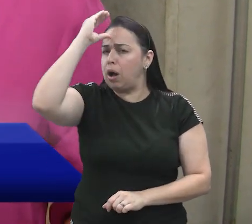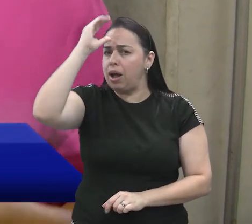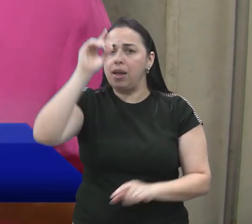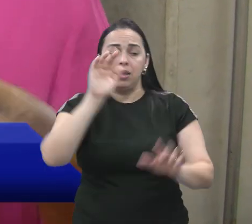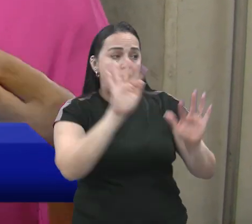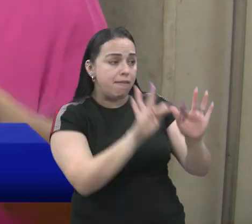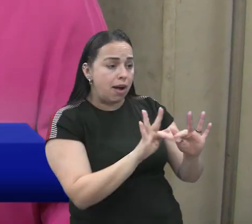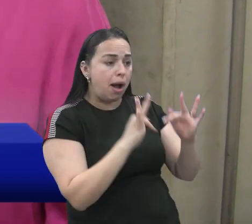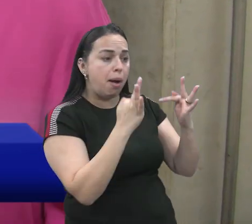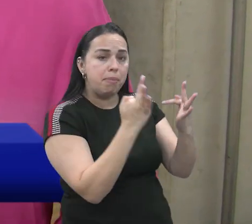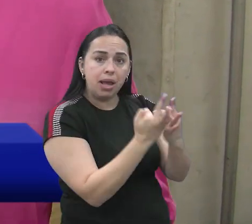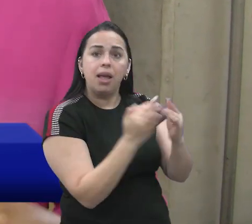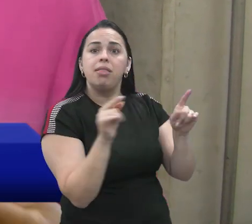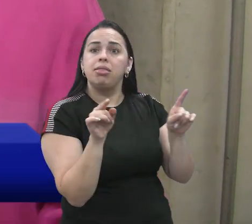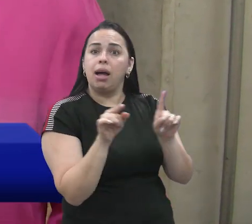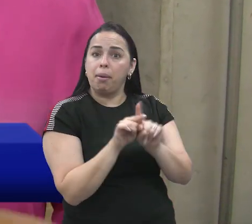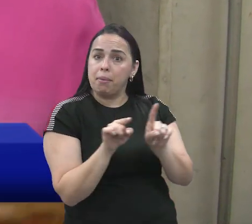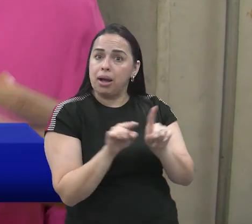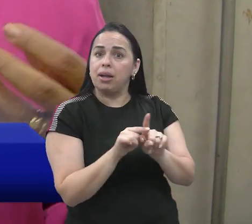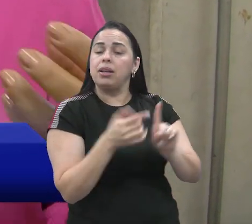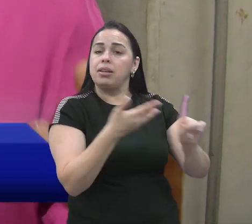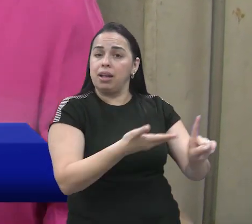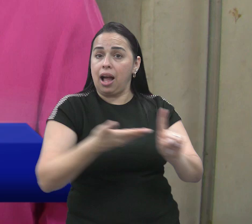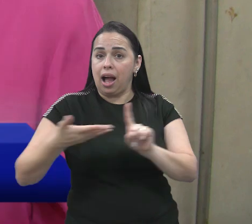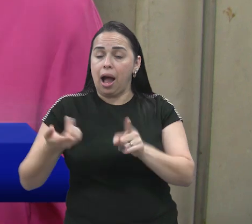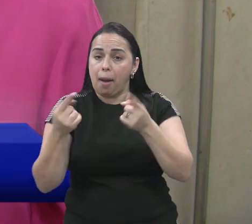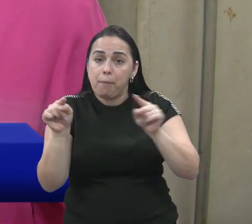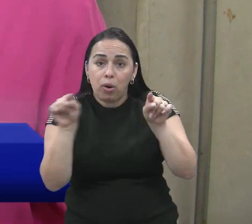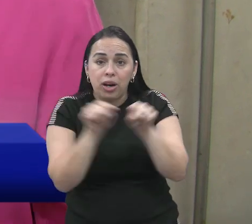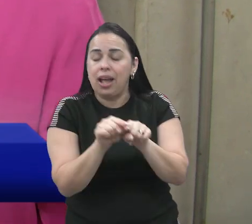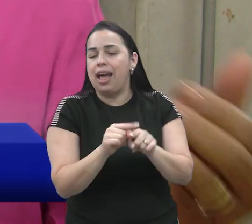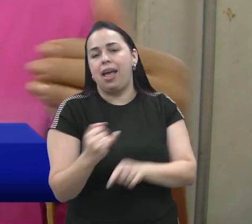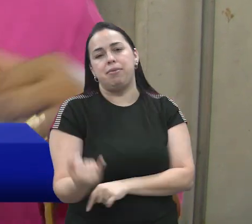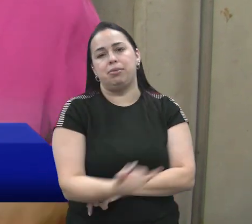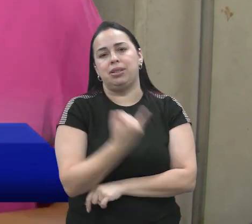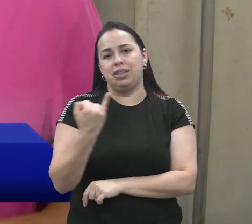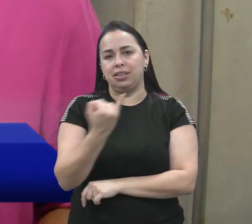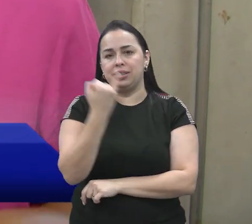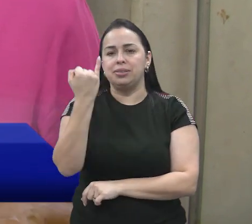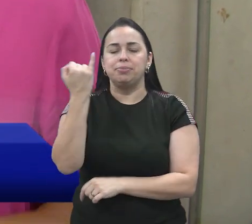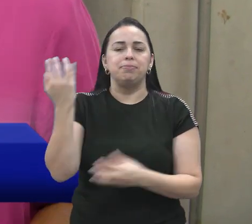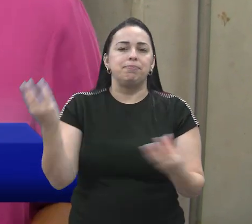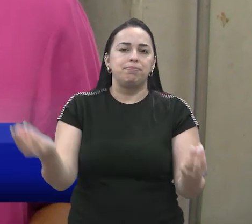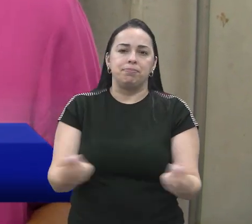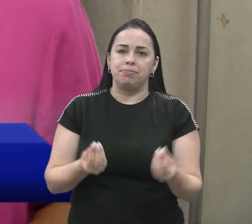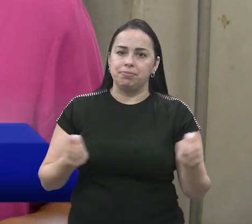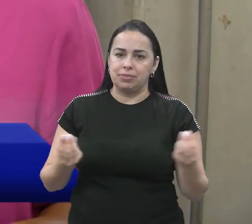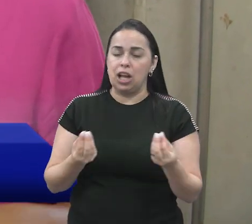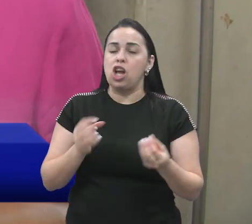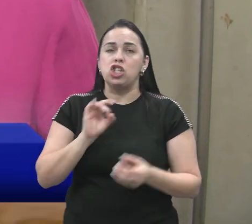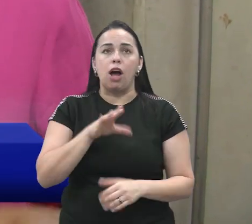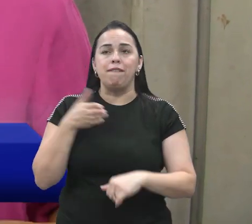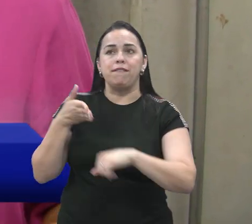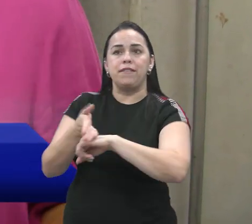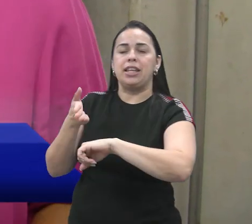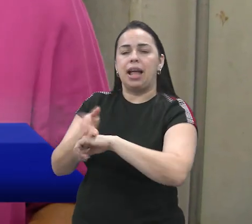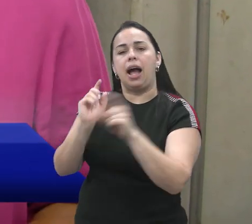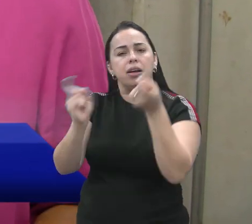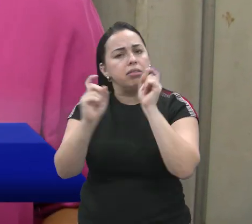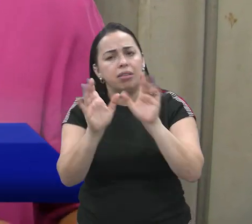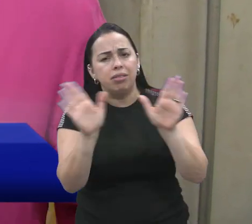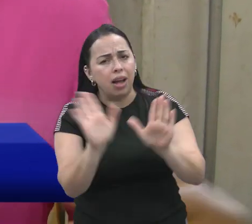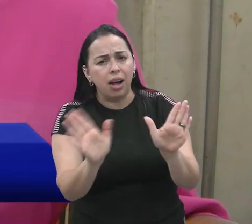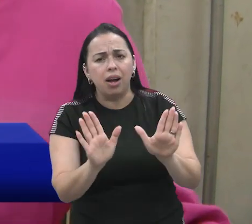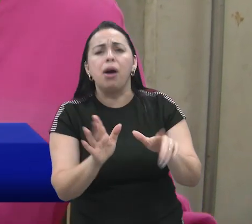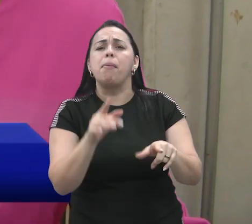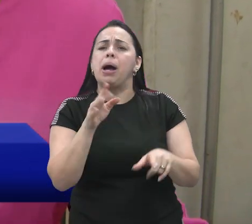protagonista, né, do conhecimento, onde a família possa também se inserir. A família é fundamental nesse processo, né? Não só